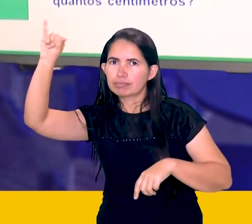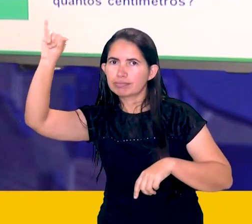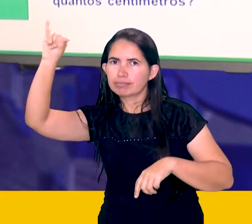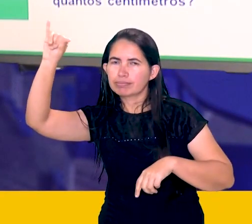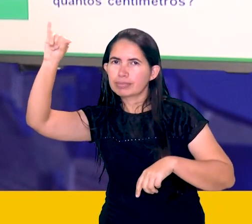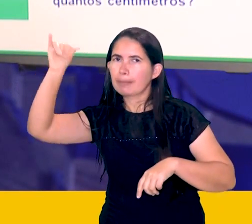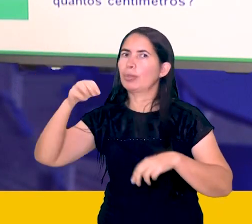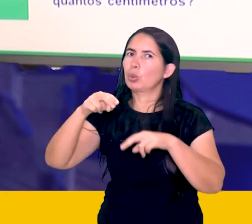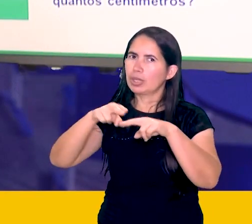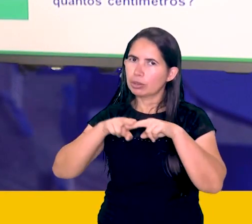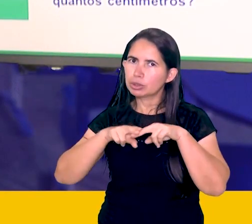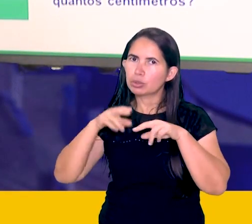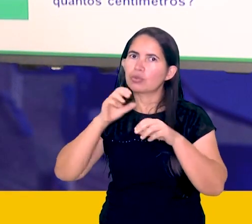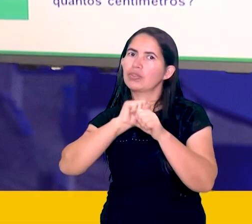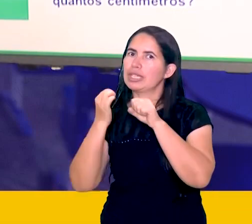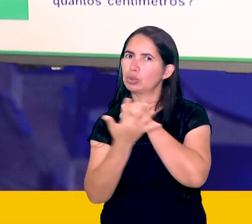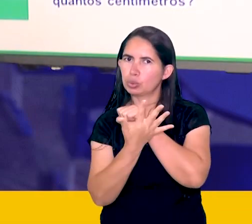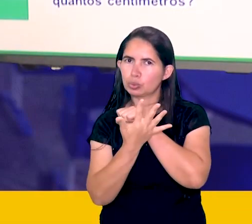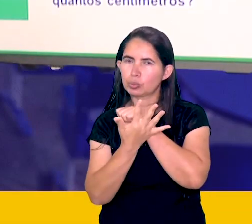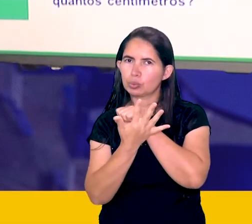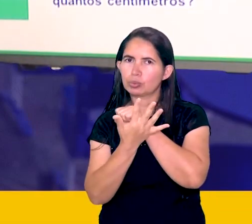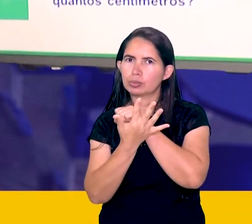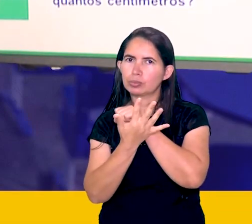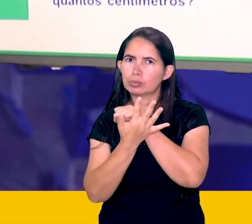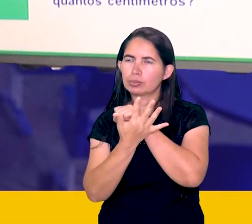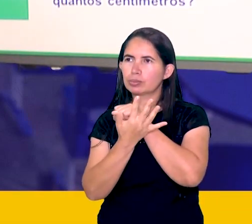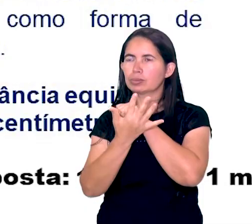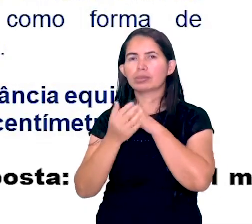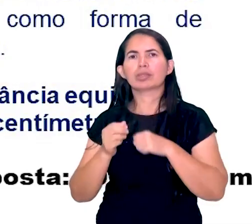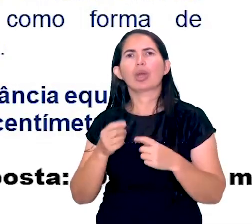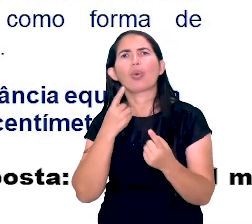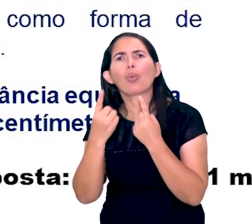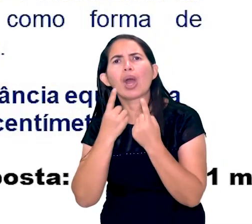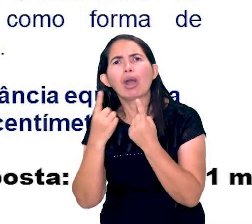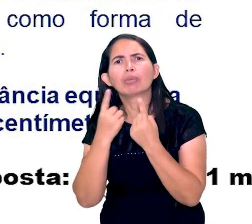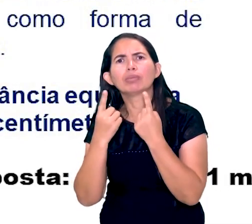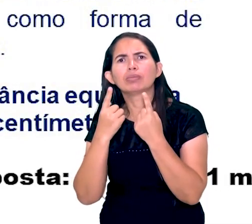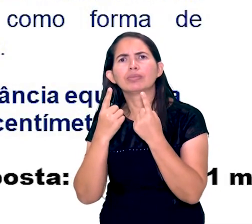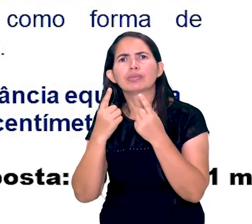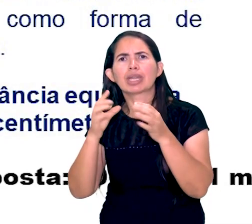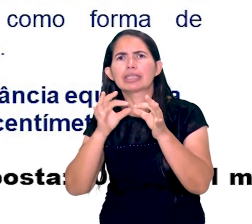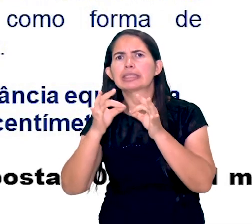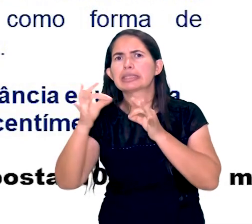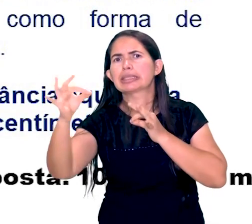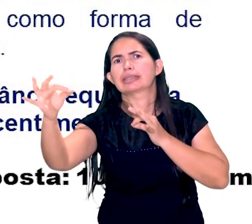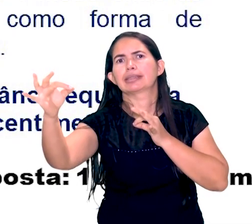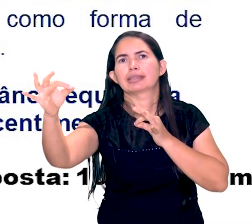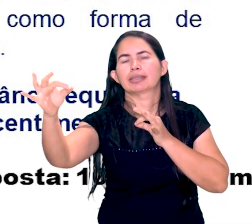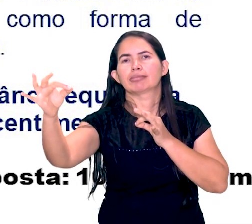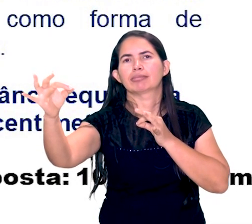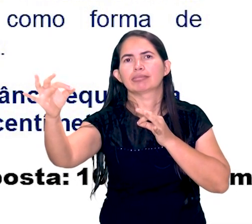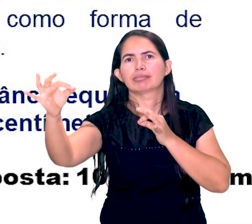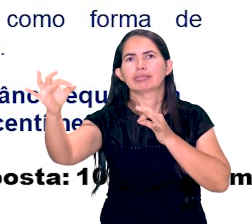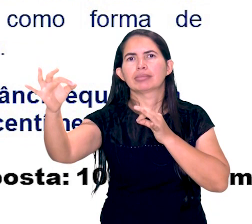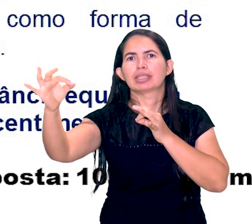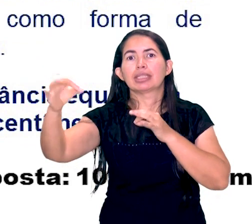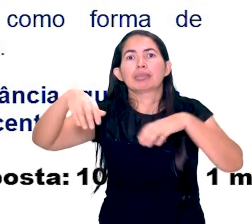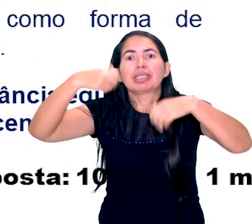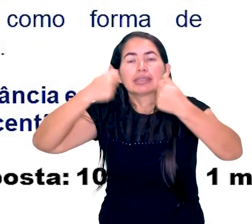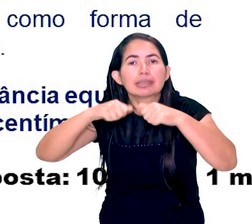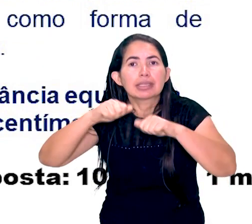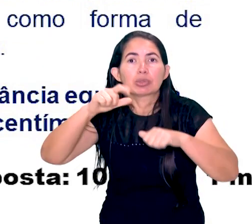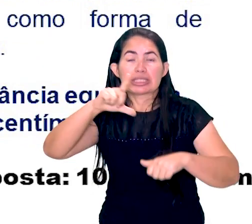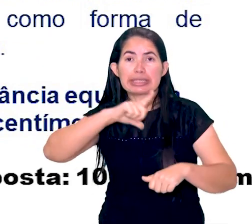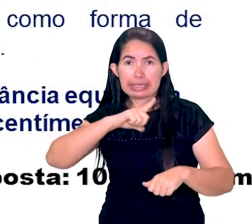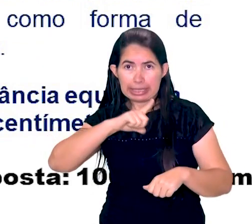certo? Por conta desse vírus. E aí? Qual seria a distância que